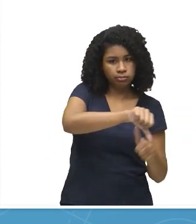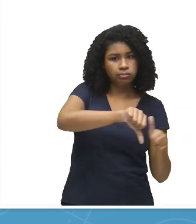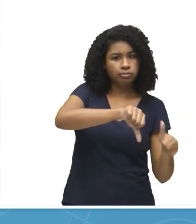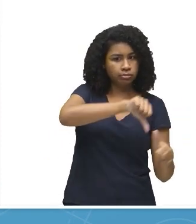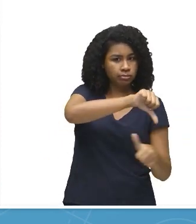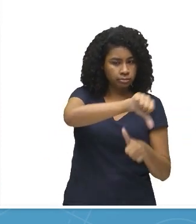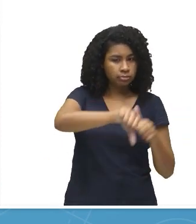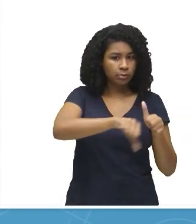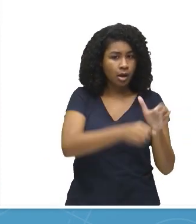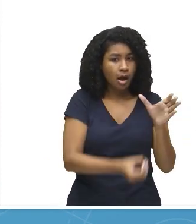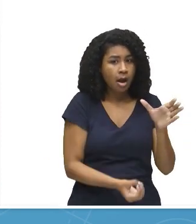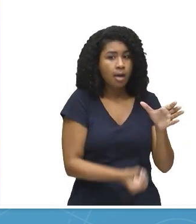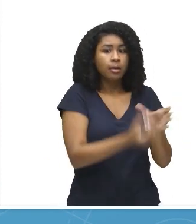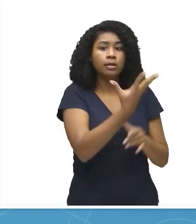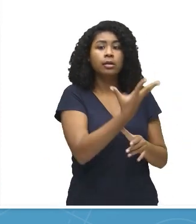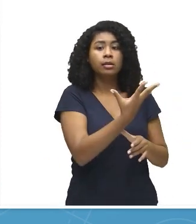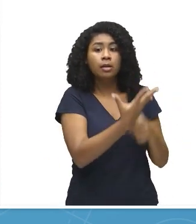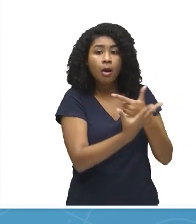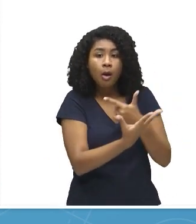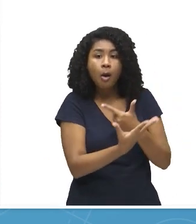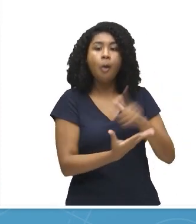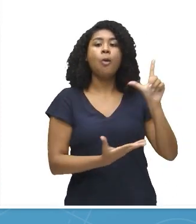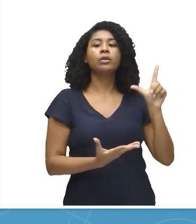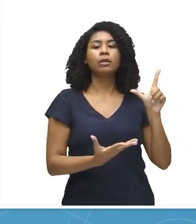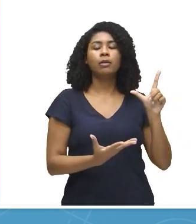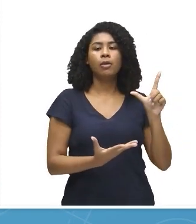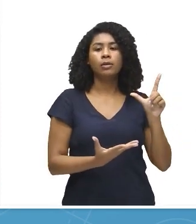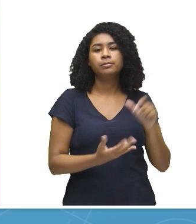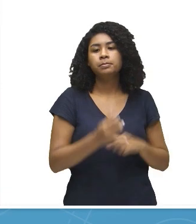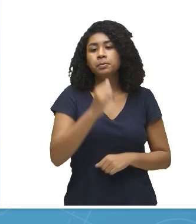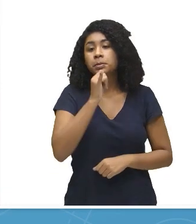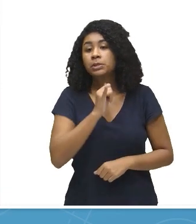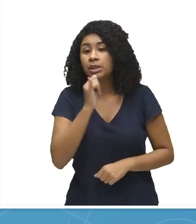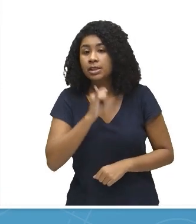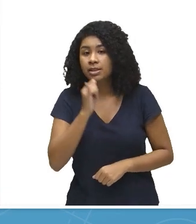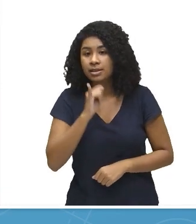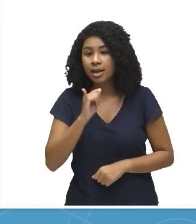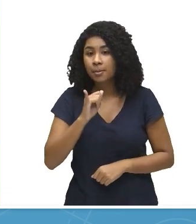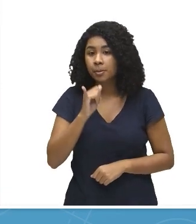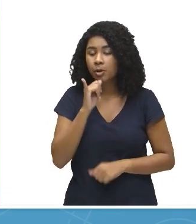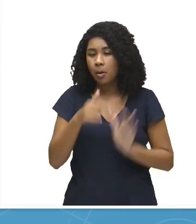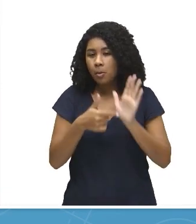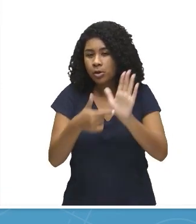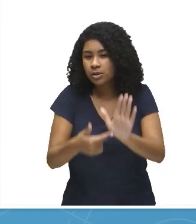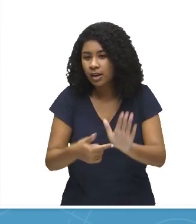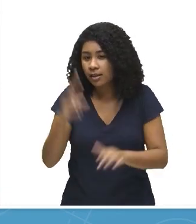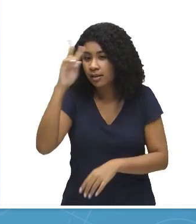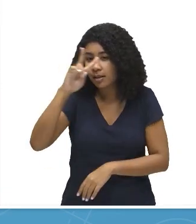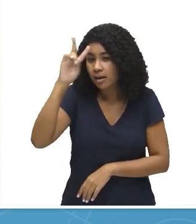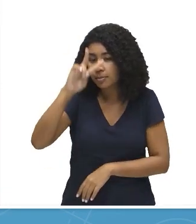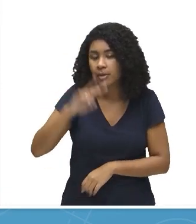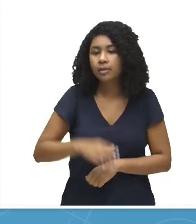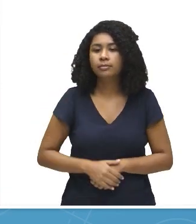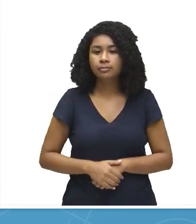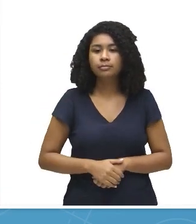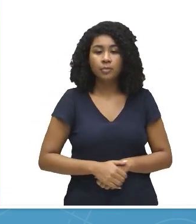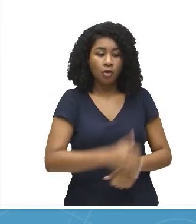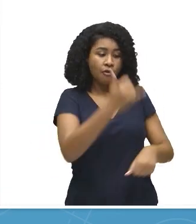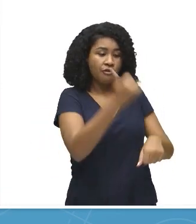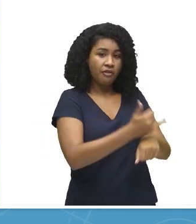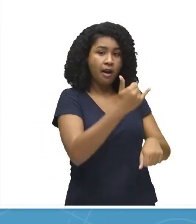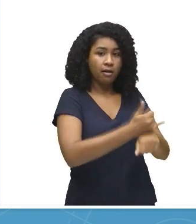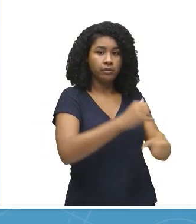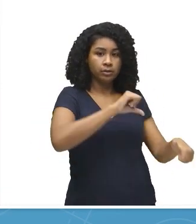vai transformar aquela matéria-prima. No caso aí, eu coloquei o exemplo que o ferro ele vai ser